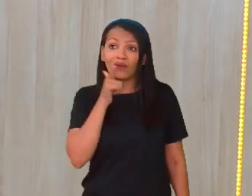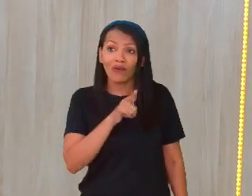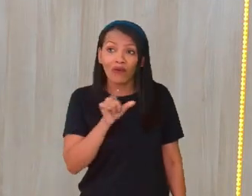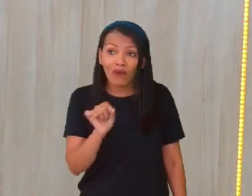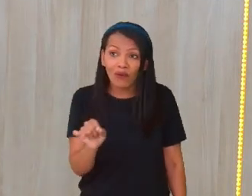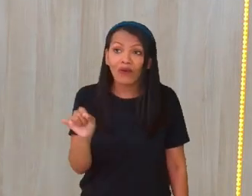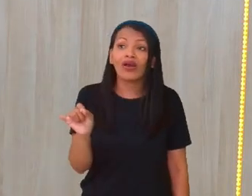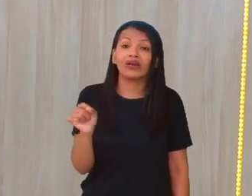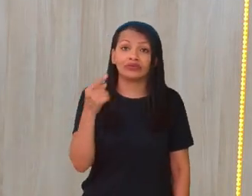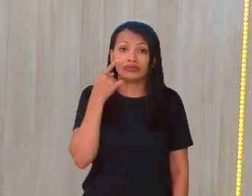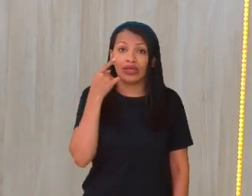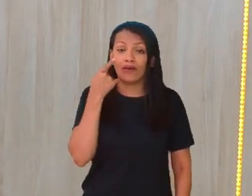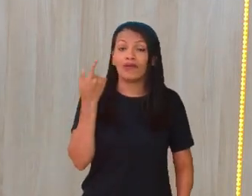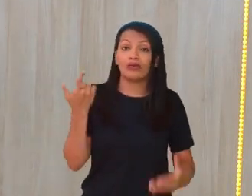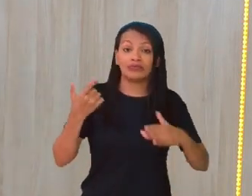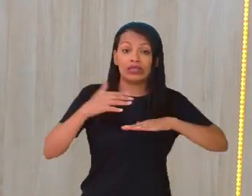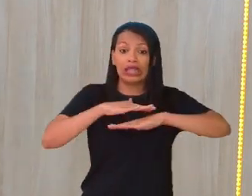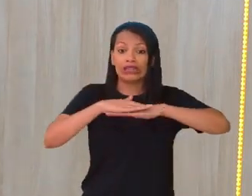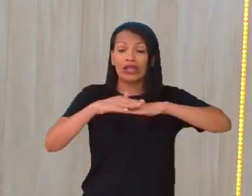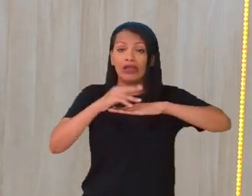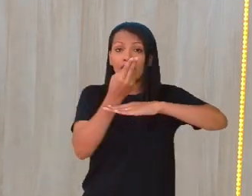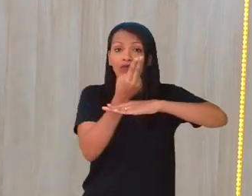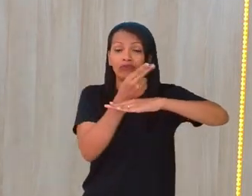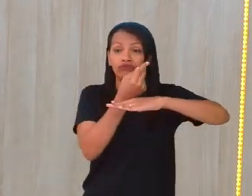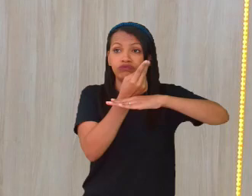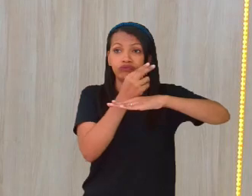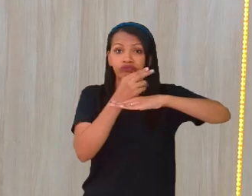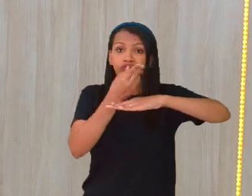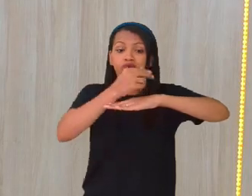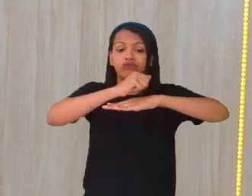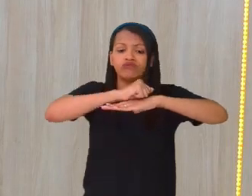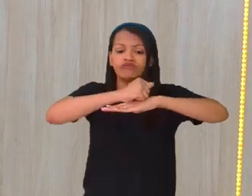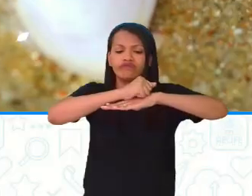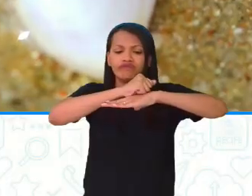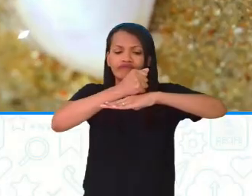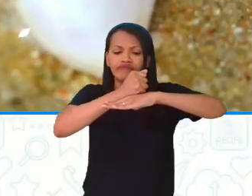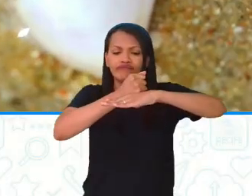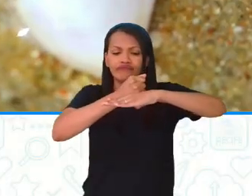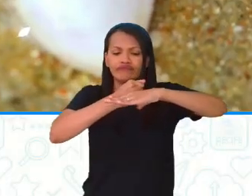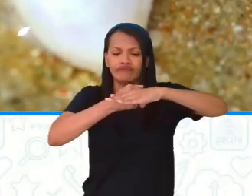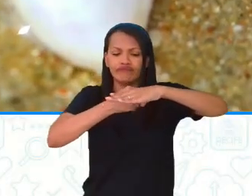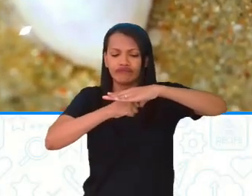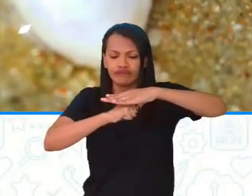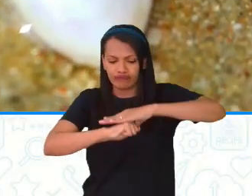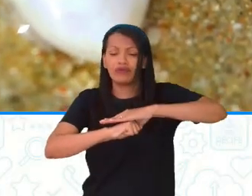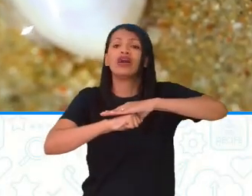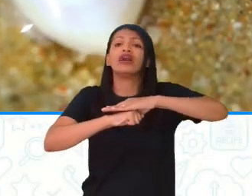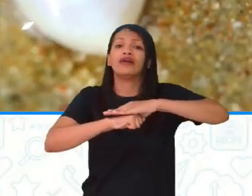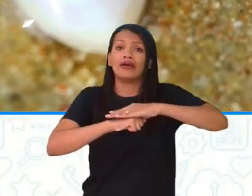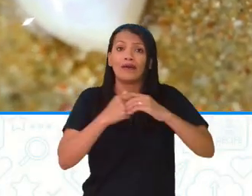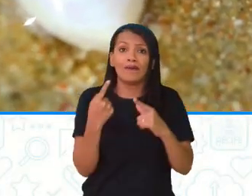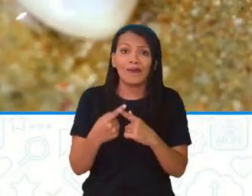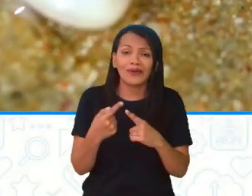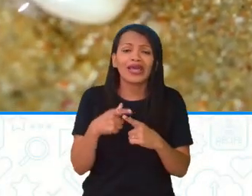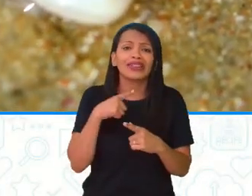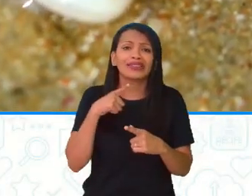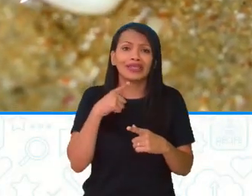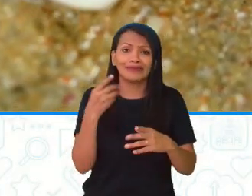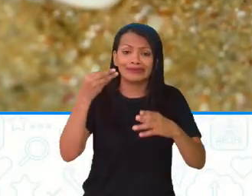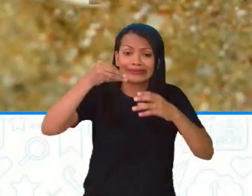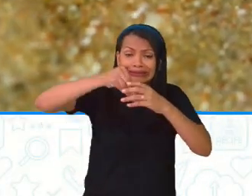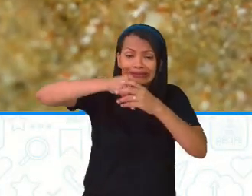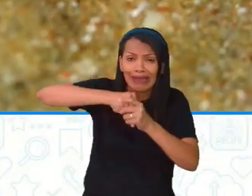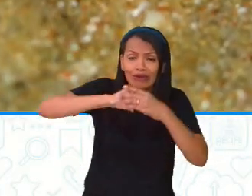se enterrar. Olha só que interessante. Do nada não, tá? Tem um bichinho dentro que ele tá, ó, escavando para entrar dentro da